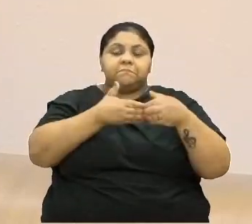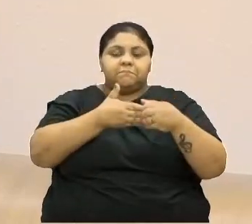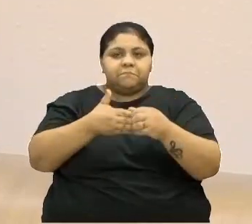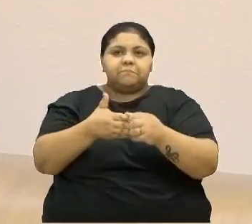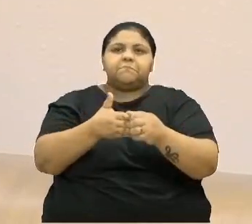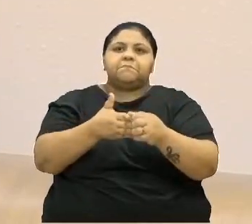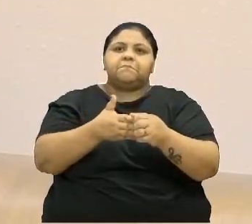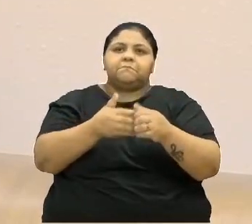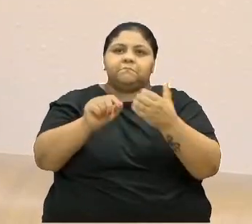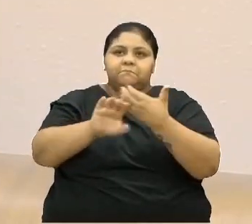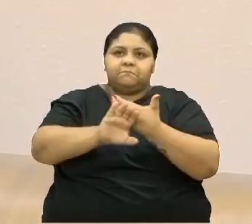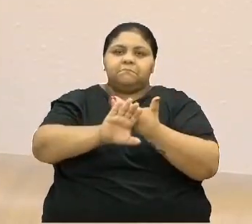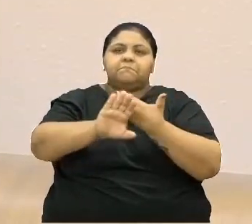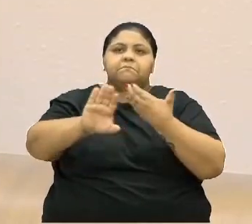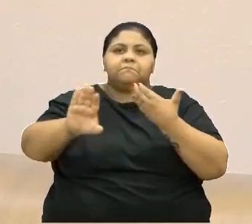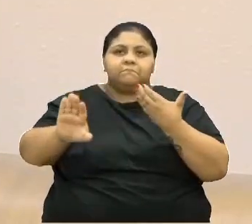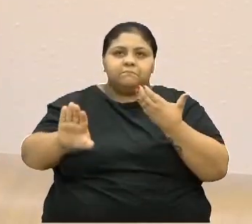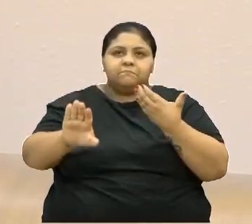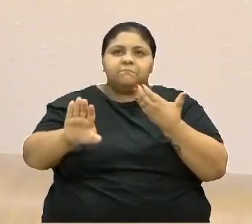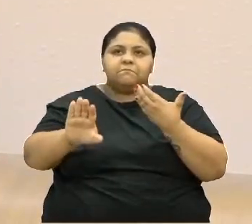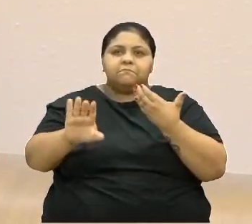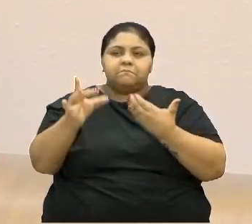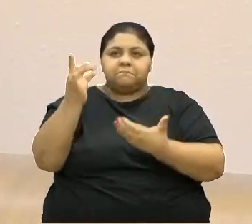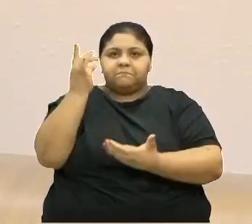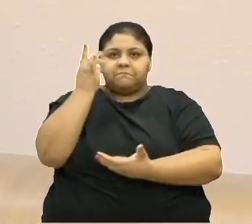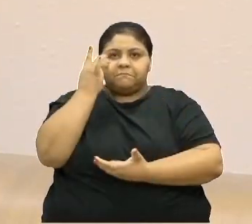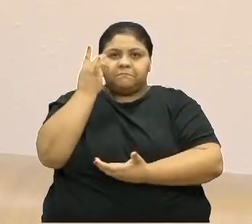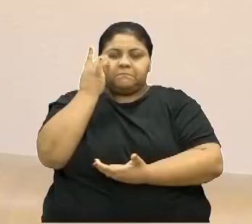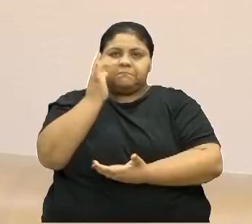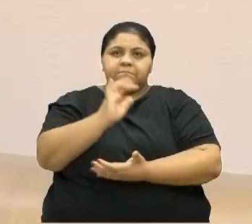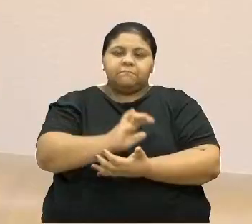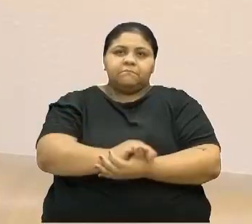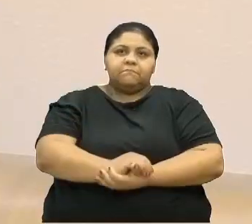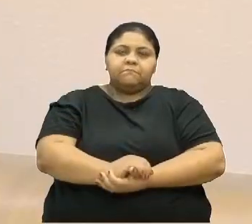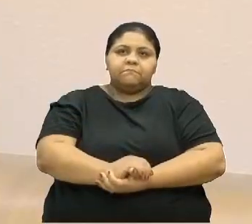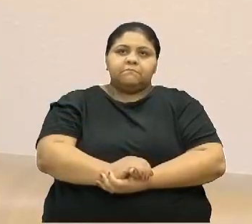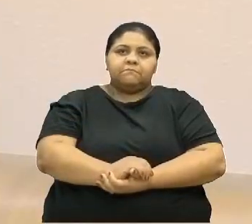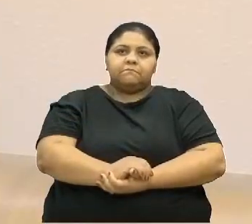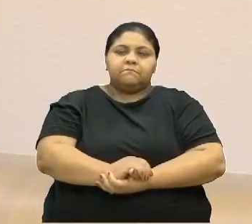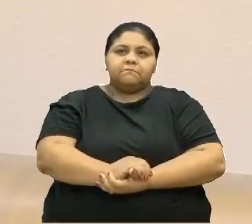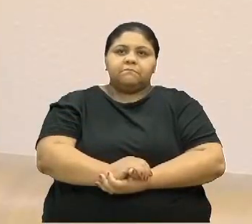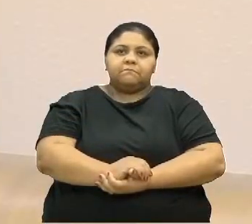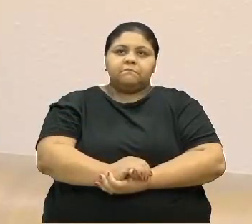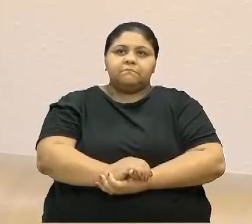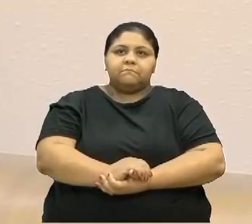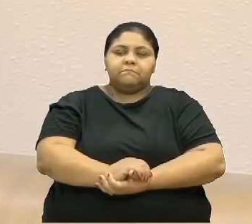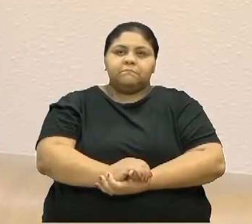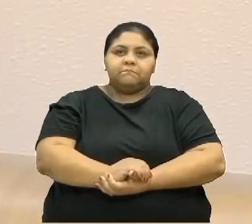também remotamente, registro de presença. Vereador Fiuza.